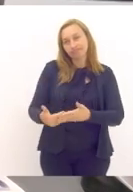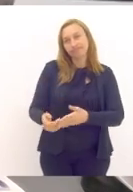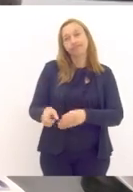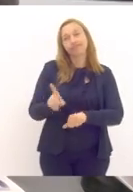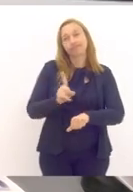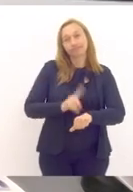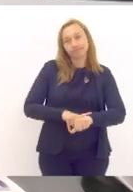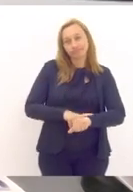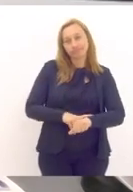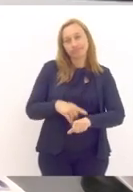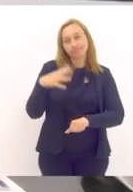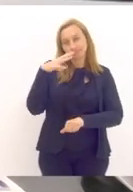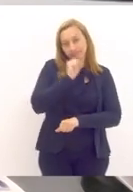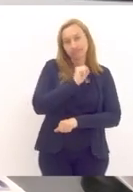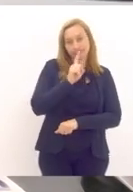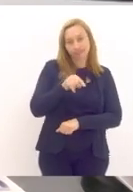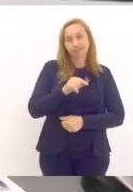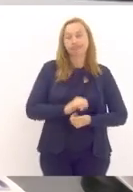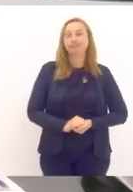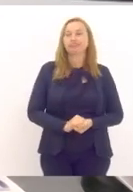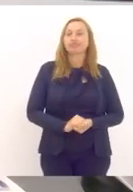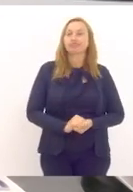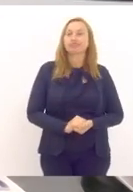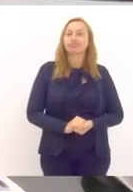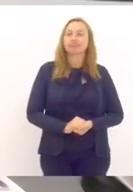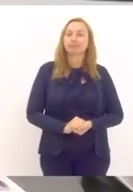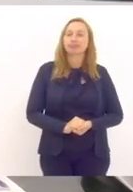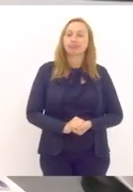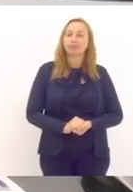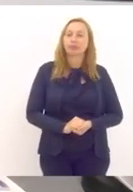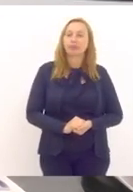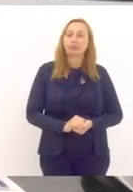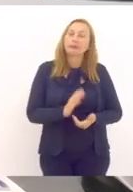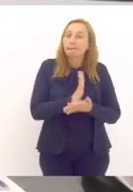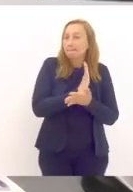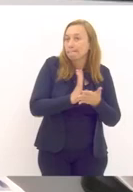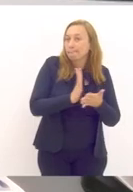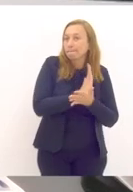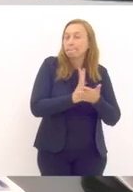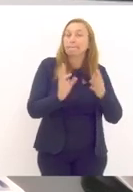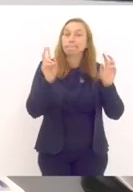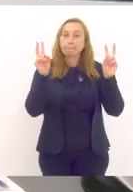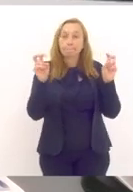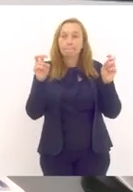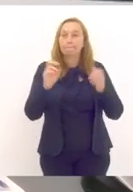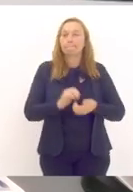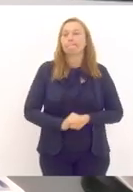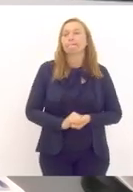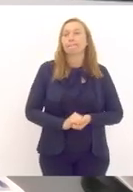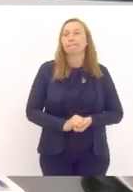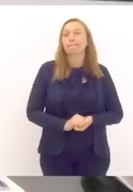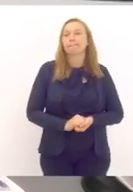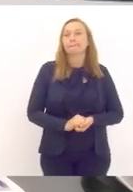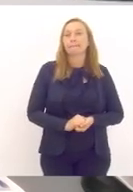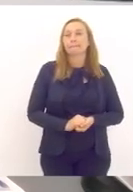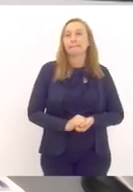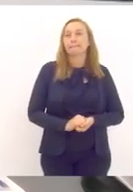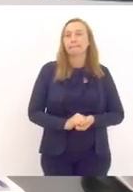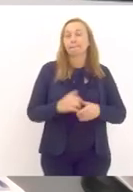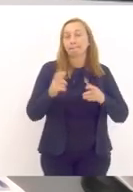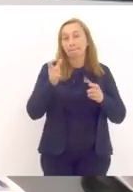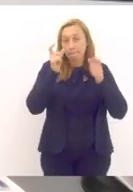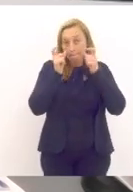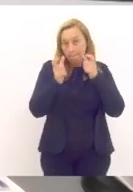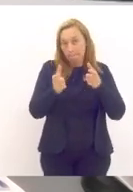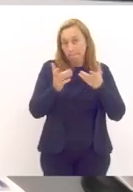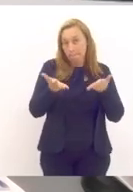falar rapidamente sobre algumas questões que nós temos que, obviamente, estar atentos. Eu